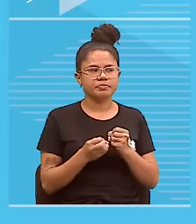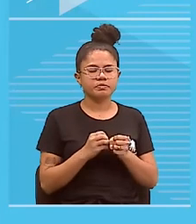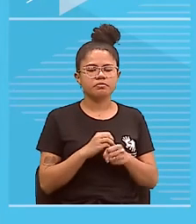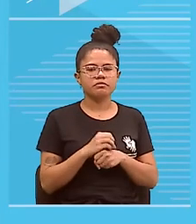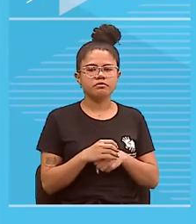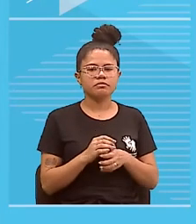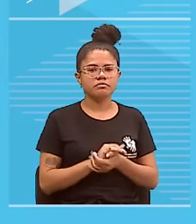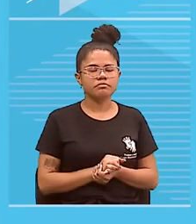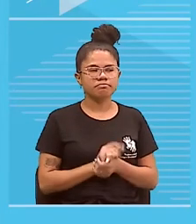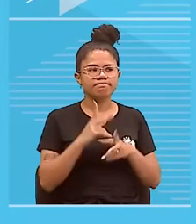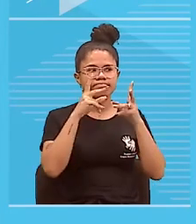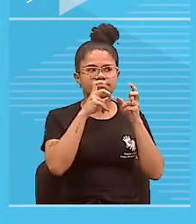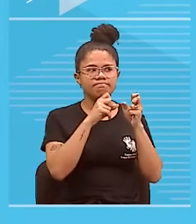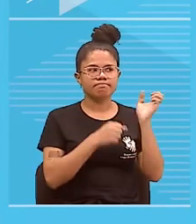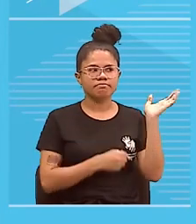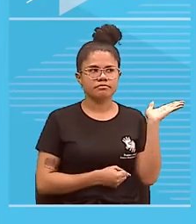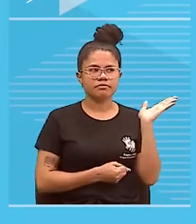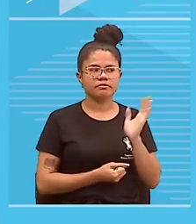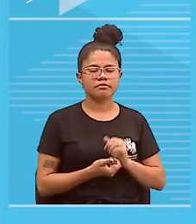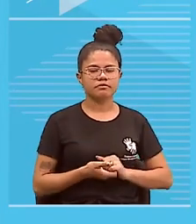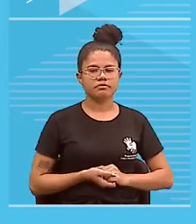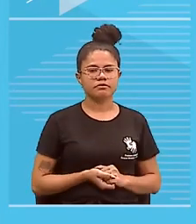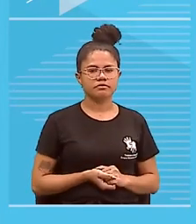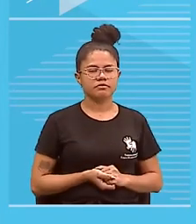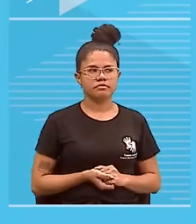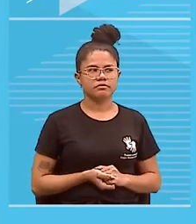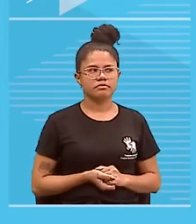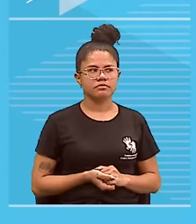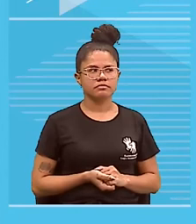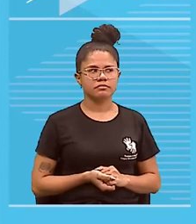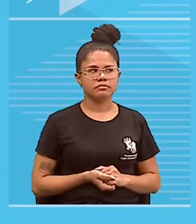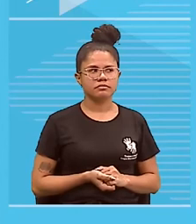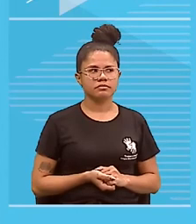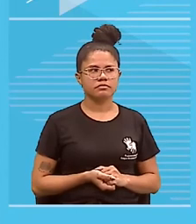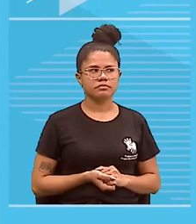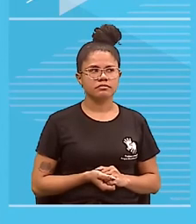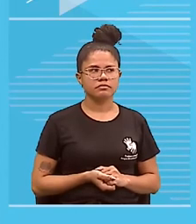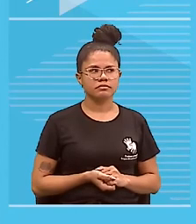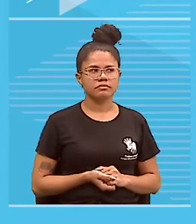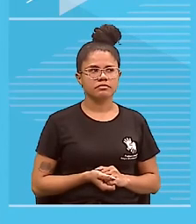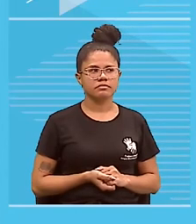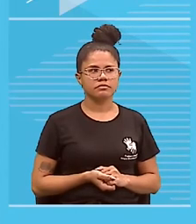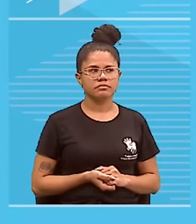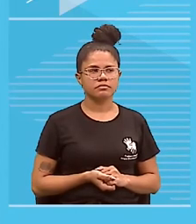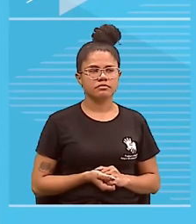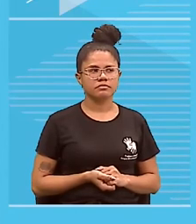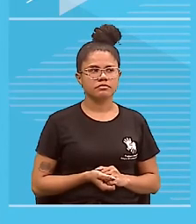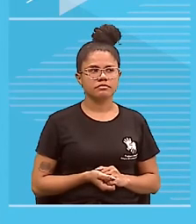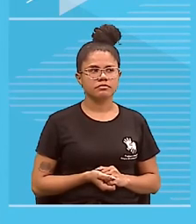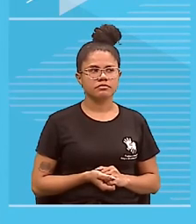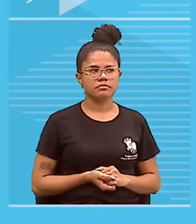resistência e formam estruturas físicas são exemplos de polissacarídeos estruturais